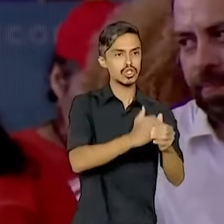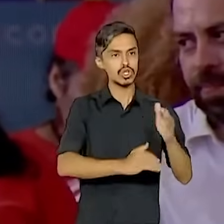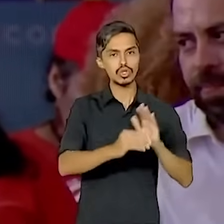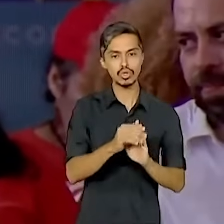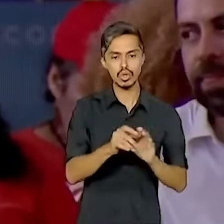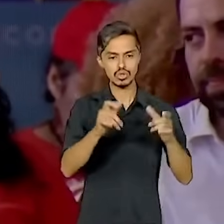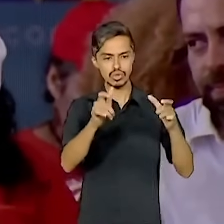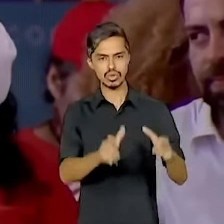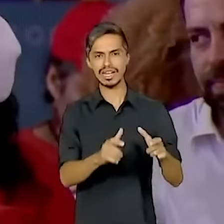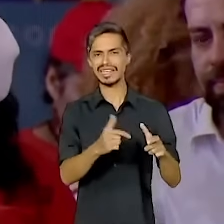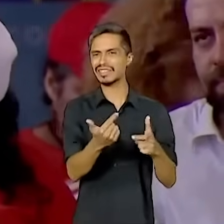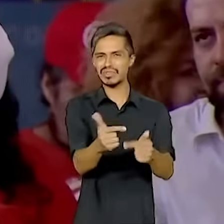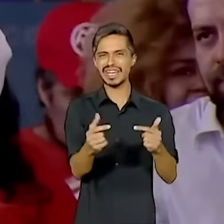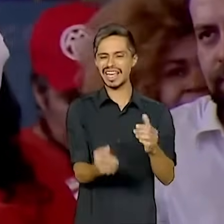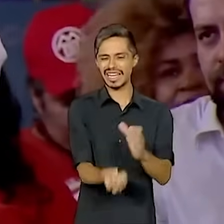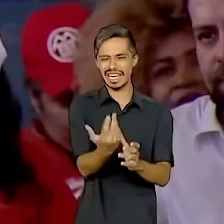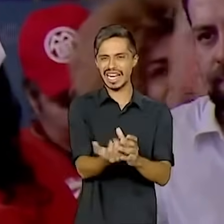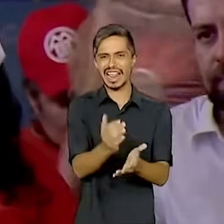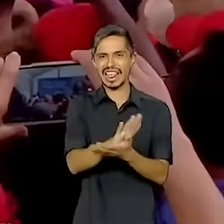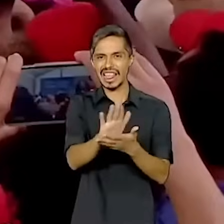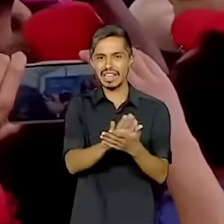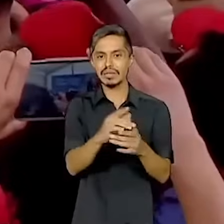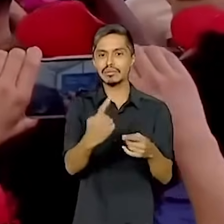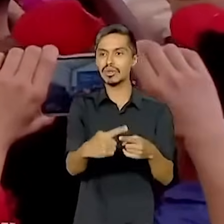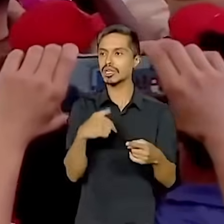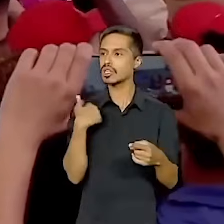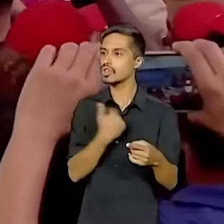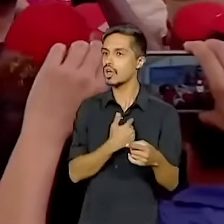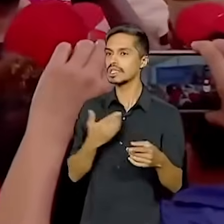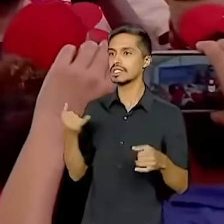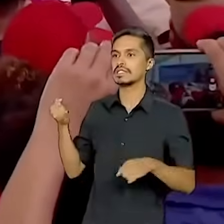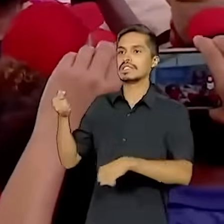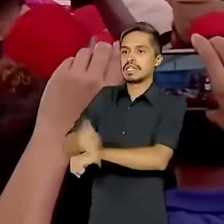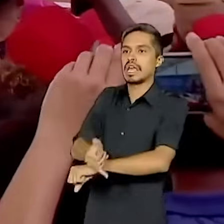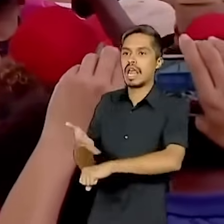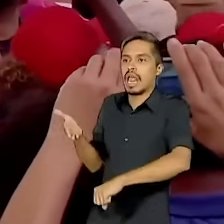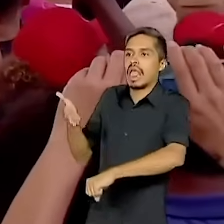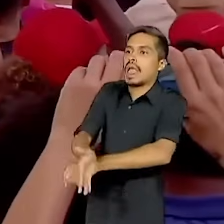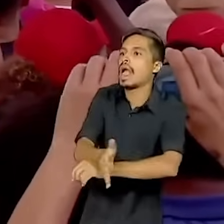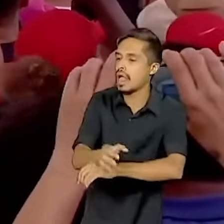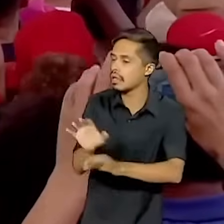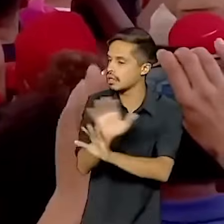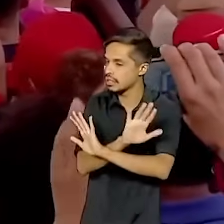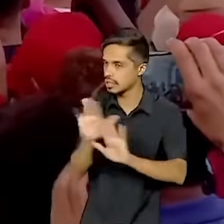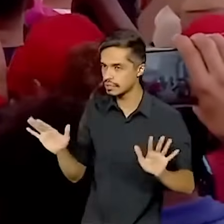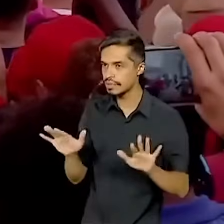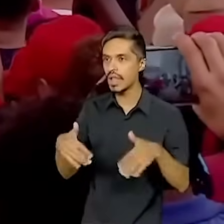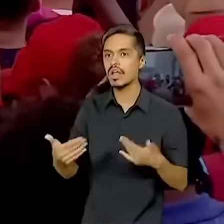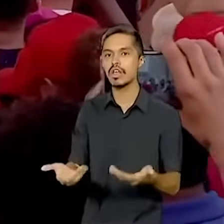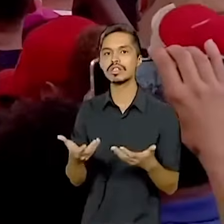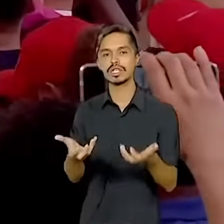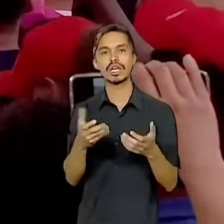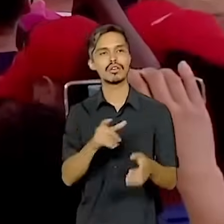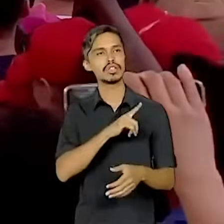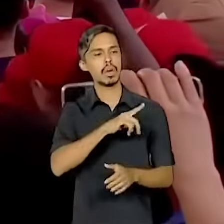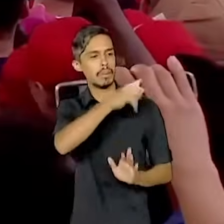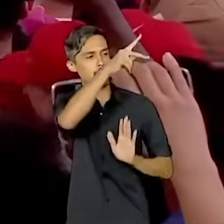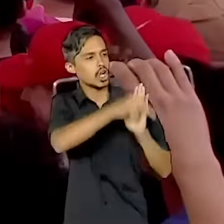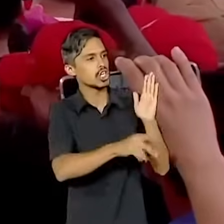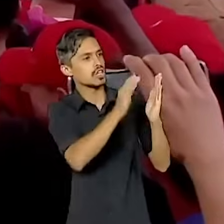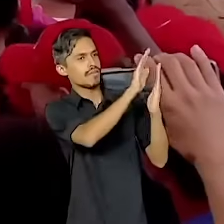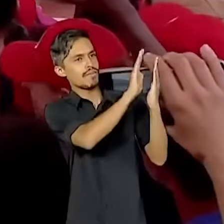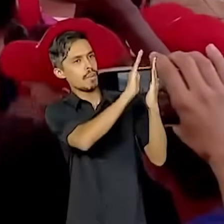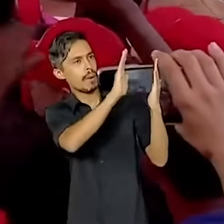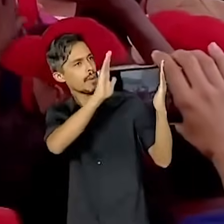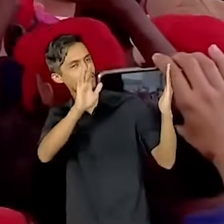que a gente não precise ter mais invasão de terra. Ou seja, se a gente tiver uma prateleira de projeto, nós vamos procurar